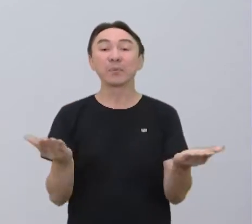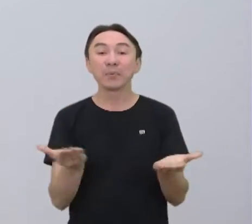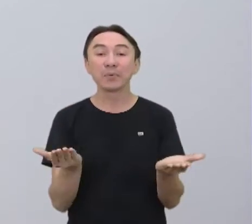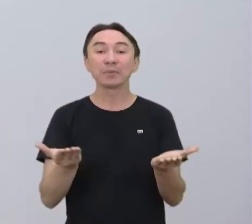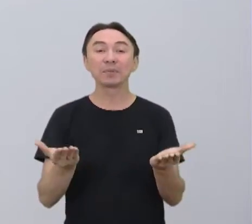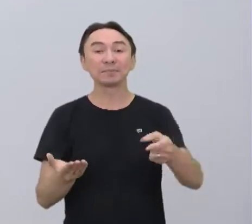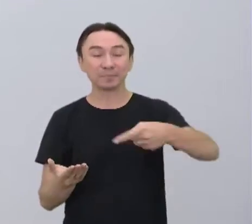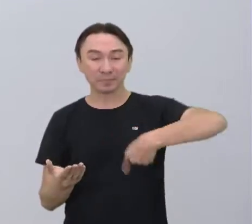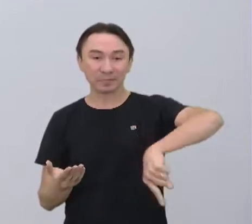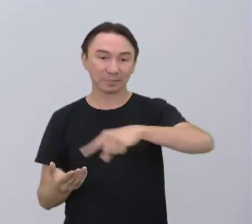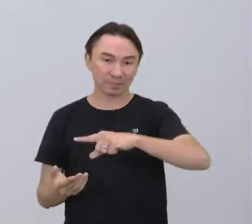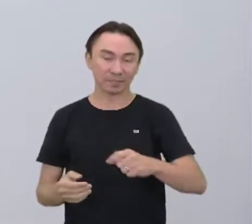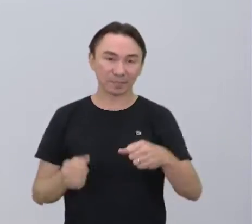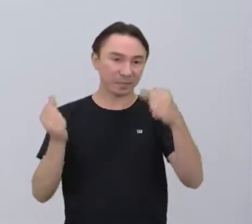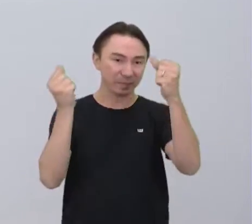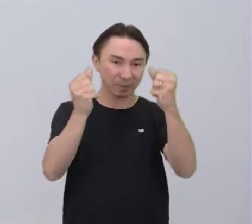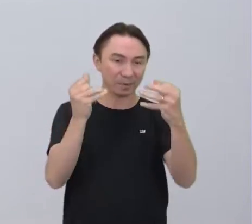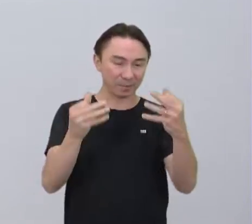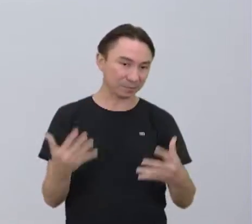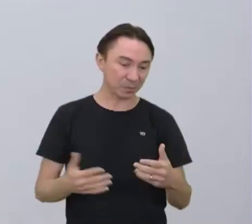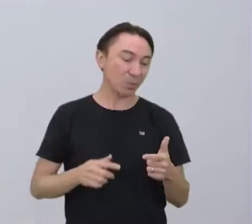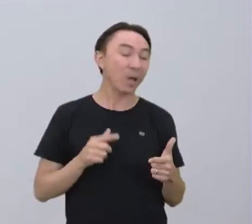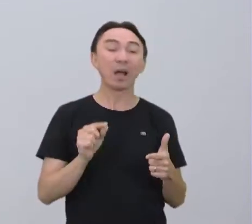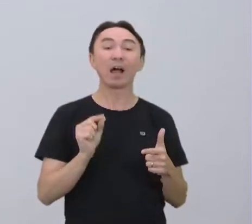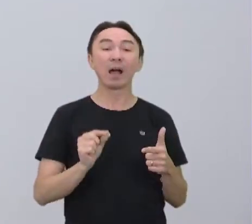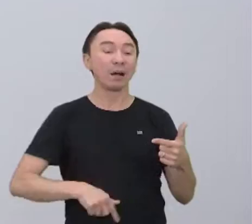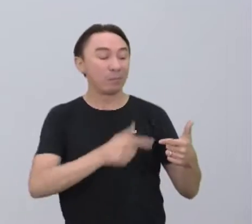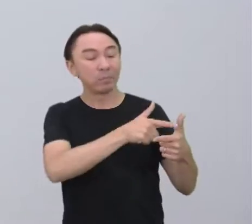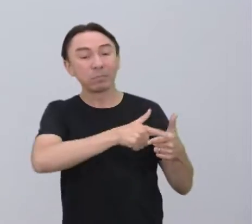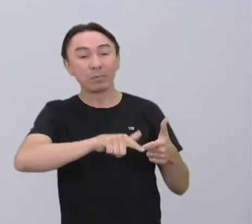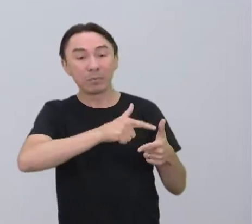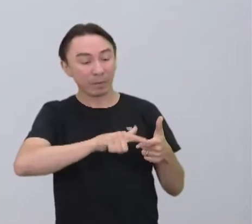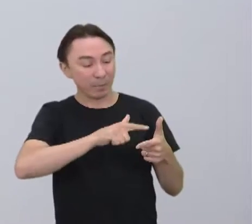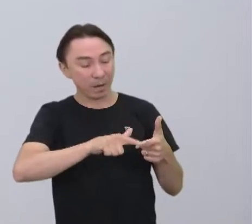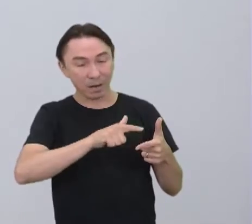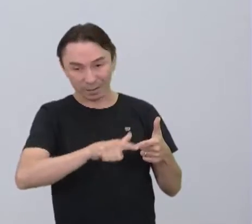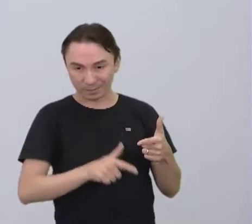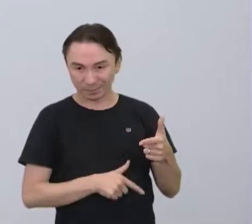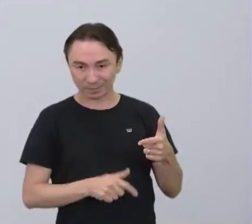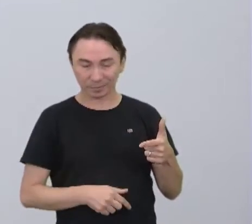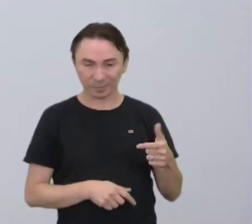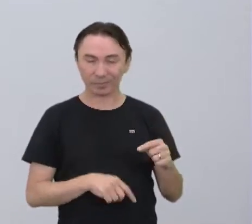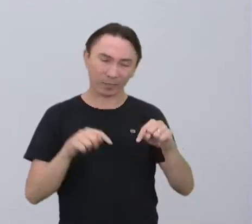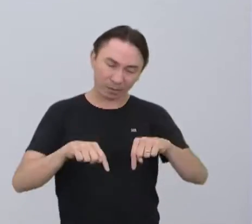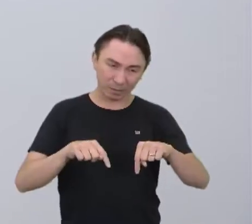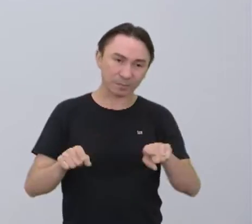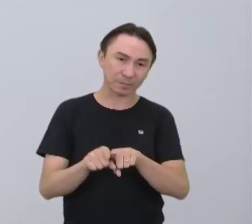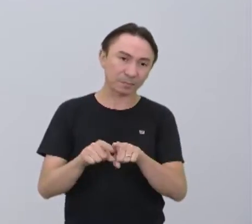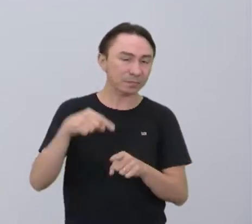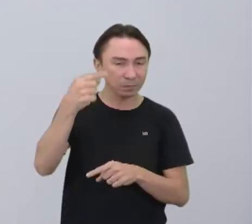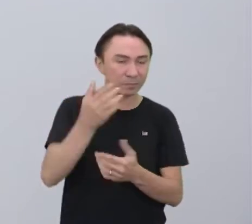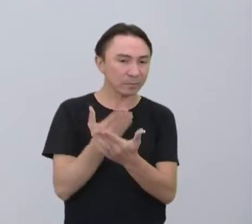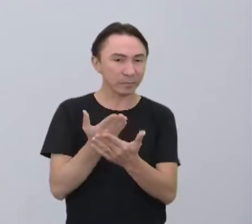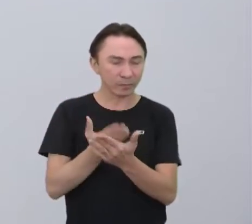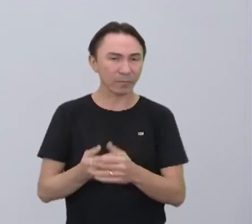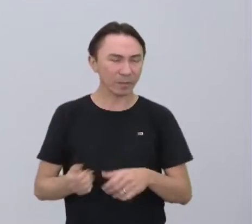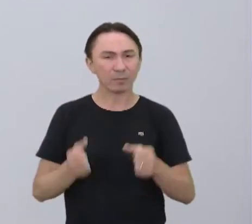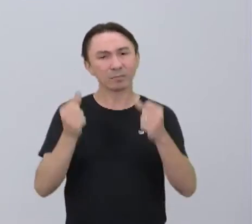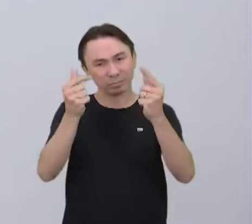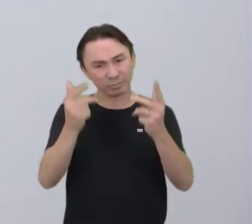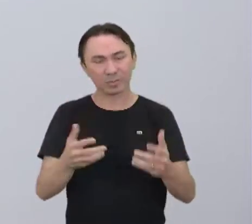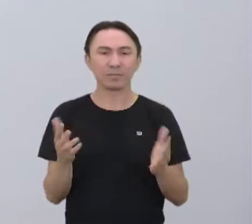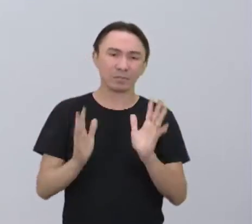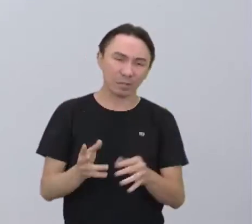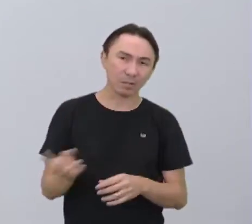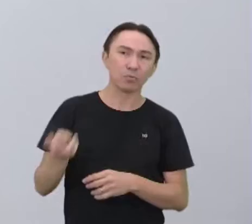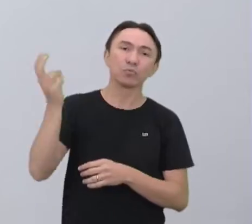sobre problemas. Hoje e na próxima aula, na verdade, por quê? A gente falou sobre cultura, a gente falou sobre identidade cultural,